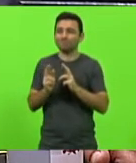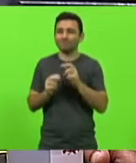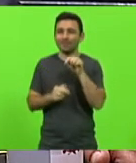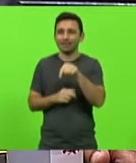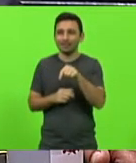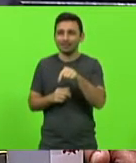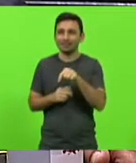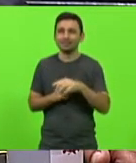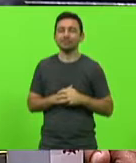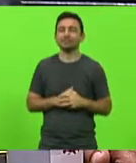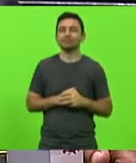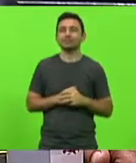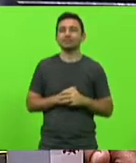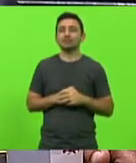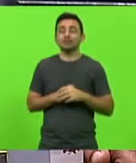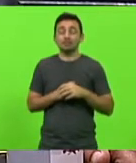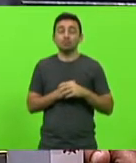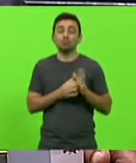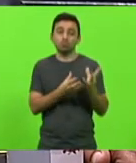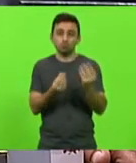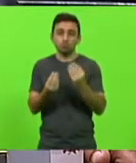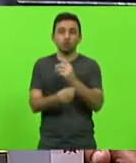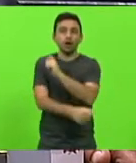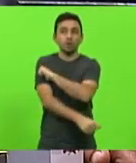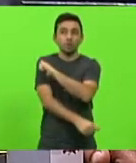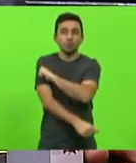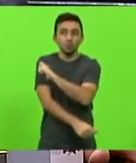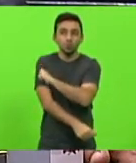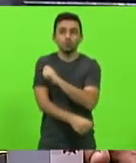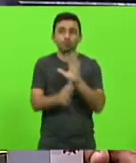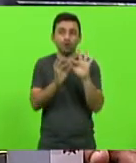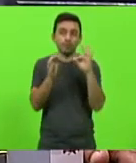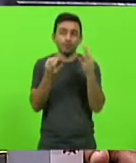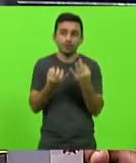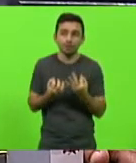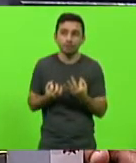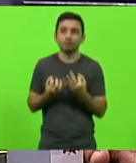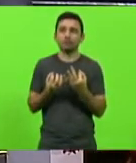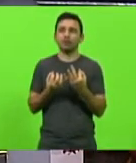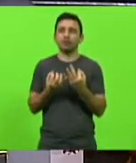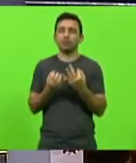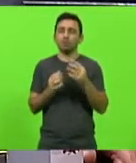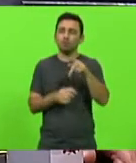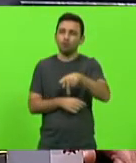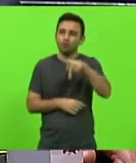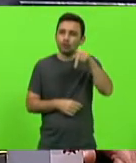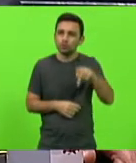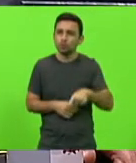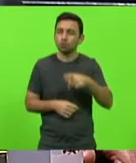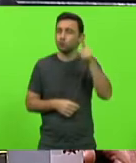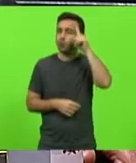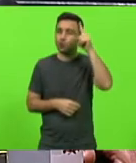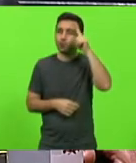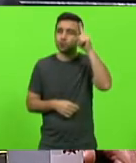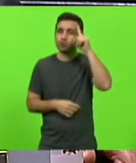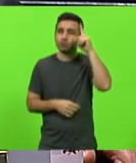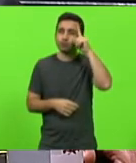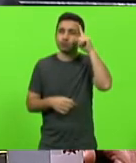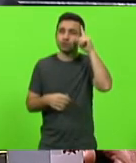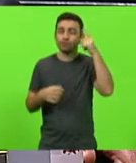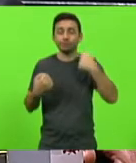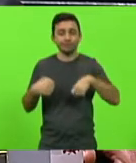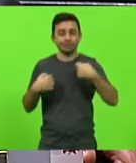onde os alunos, os pais, os professores, todos os dias precisam